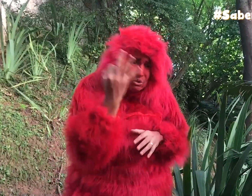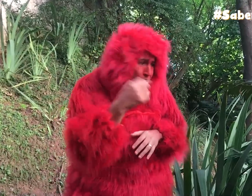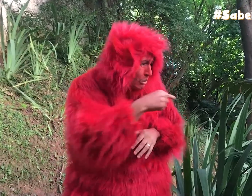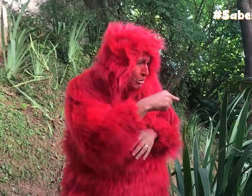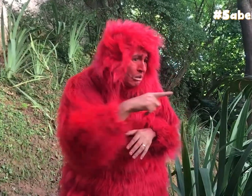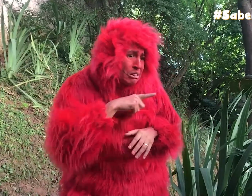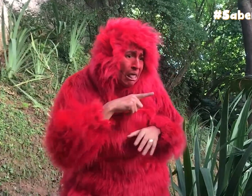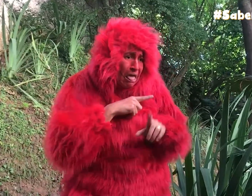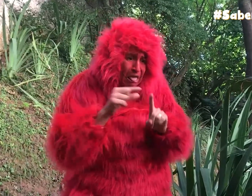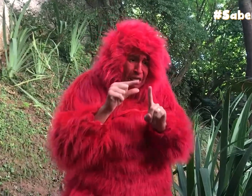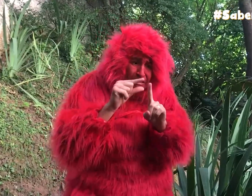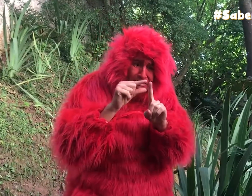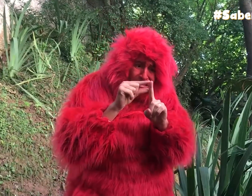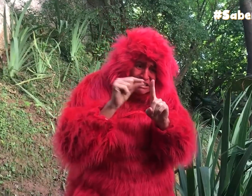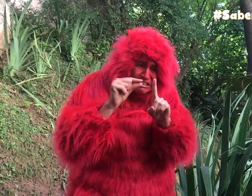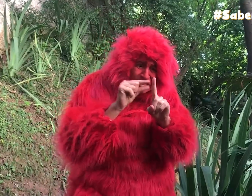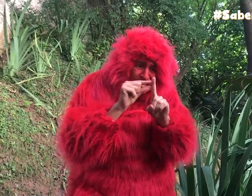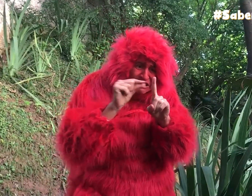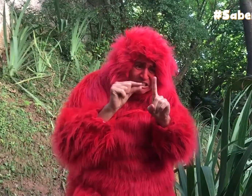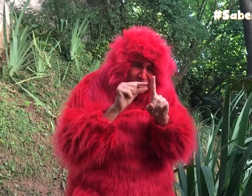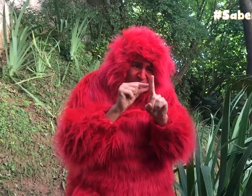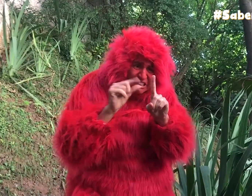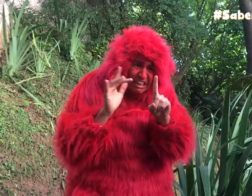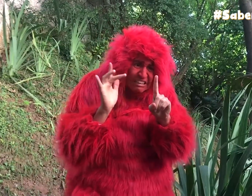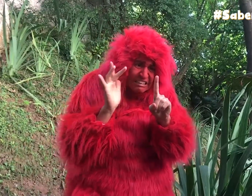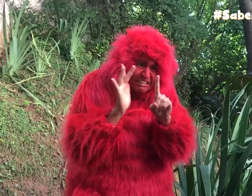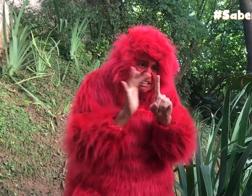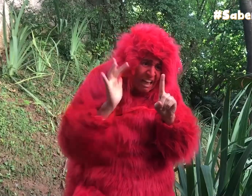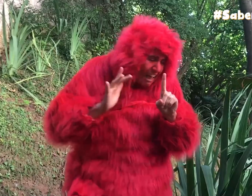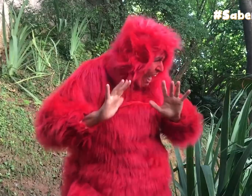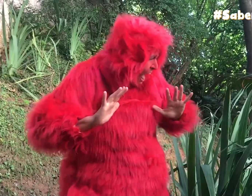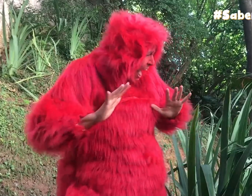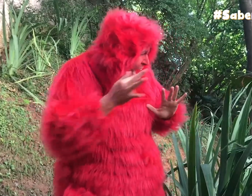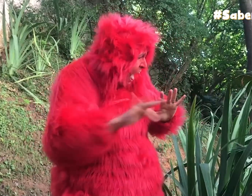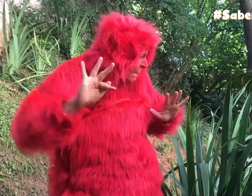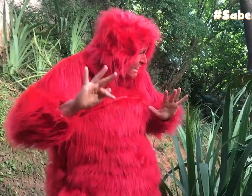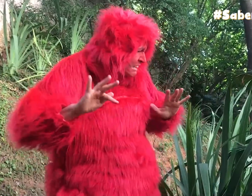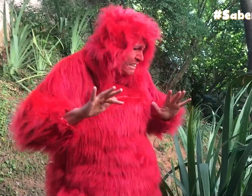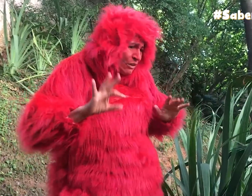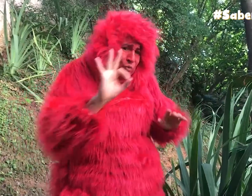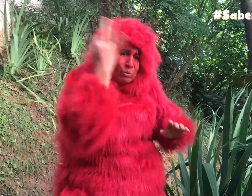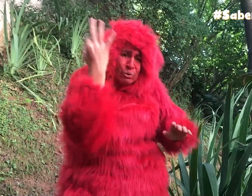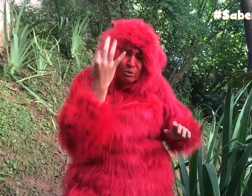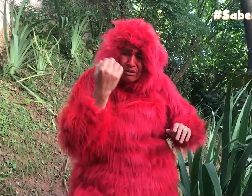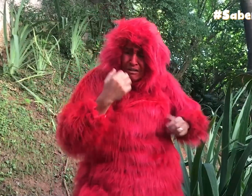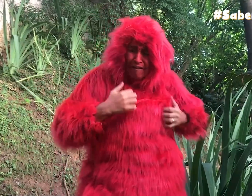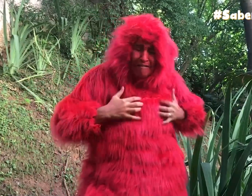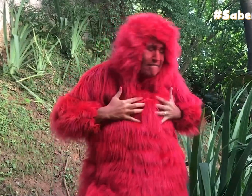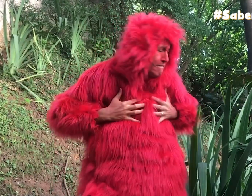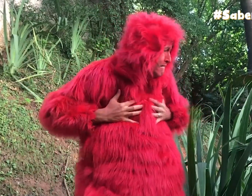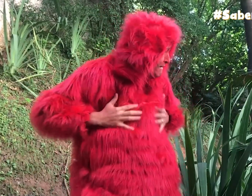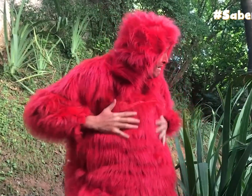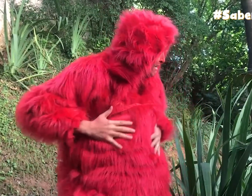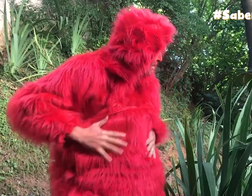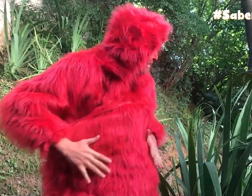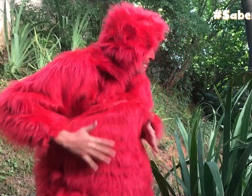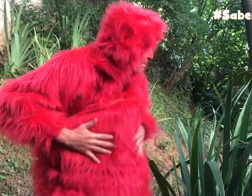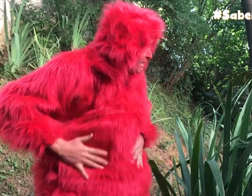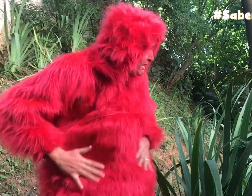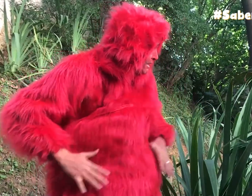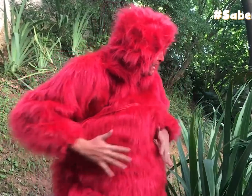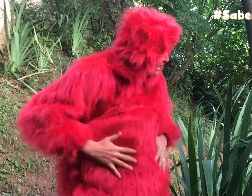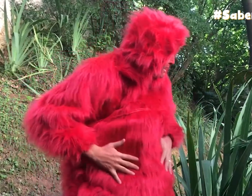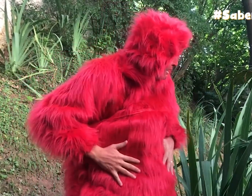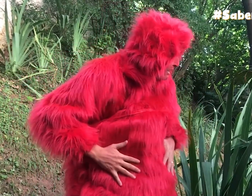Ai, vai que aí tem espinho. E se eu encostar, vai doer. Vai que.